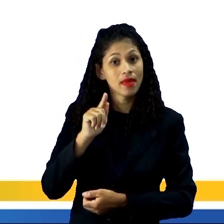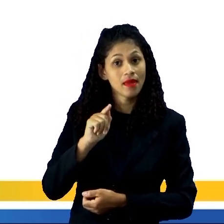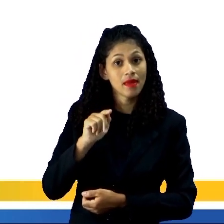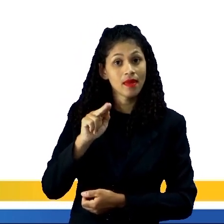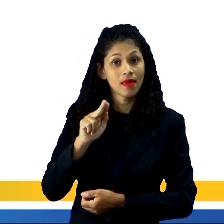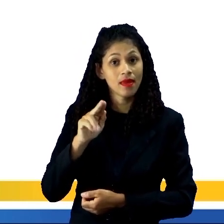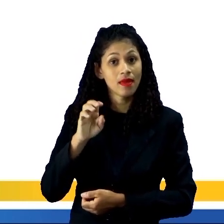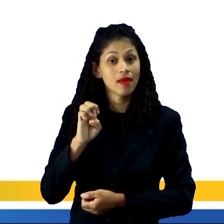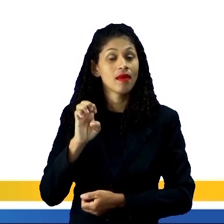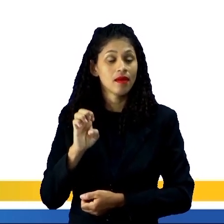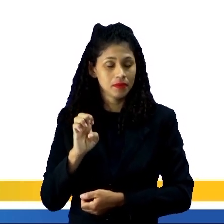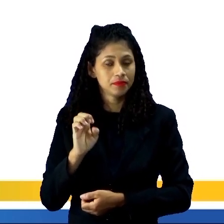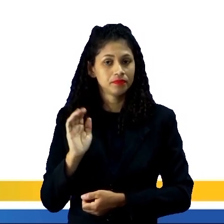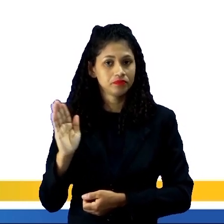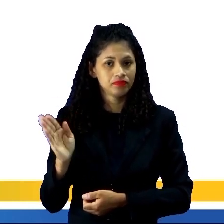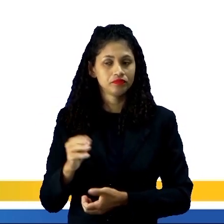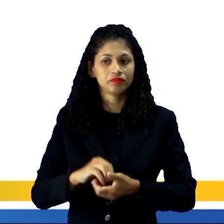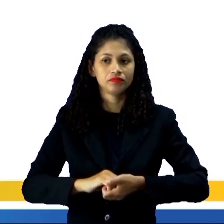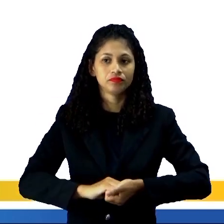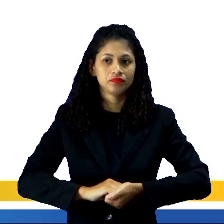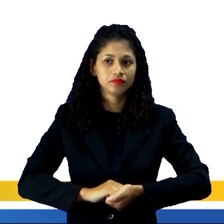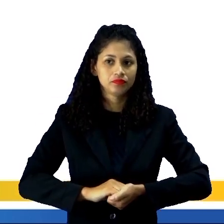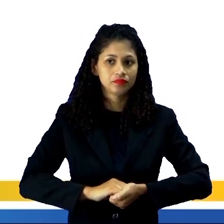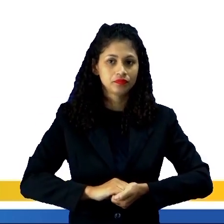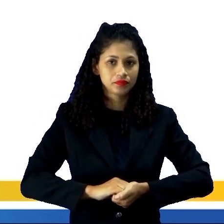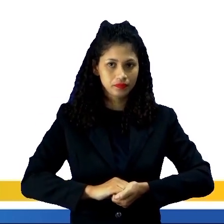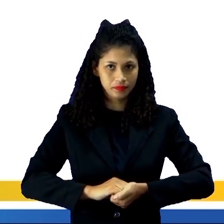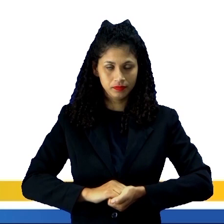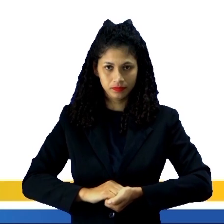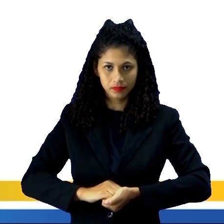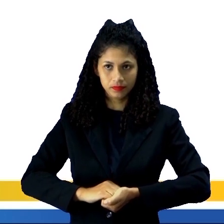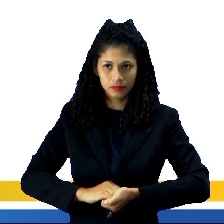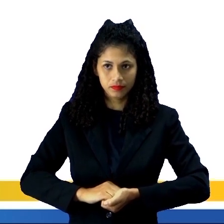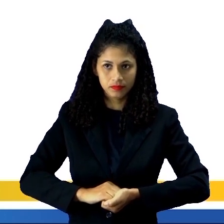pode consertar máquinas de lavar.